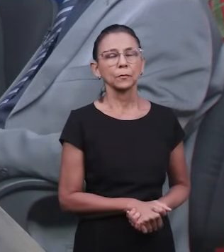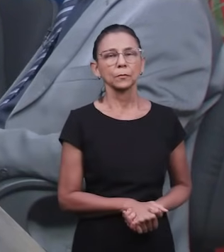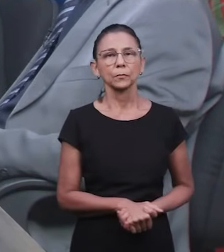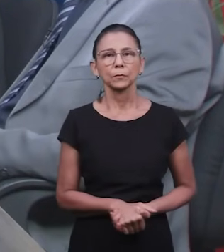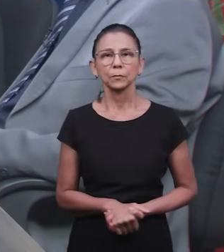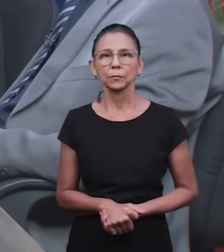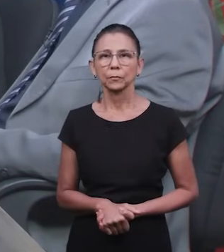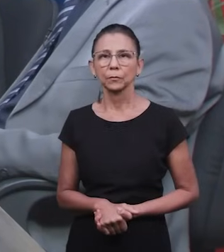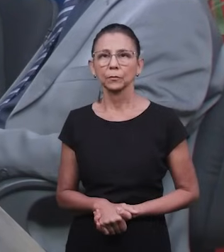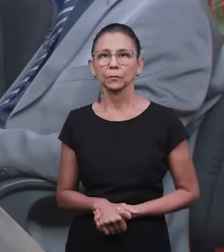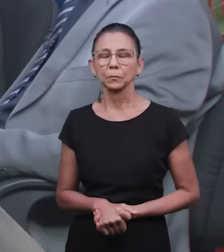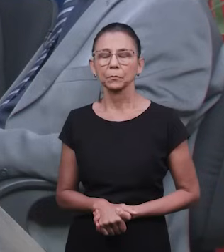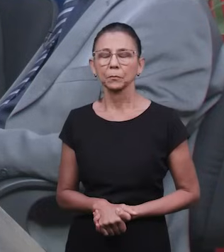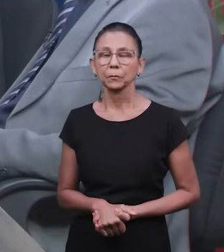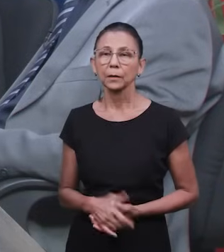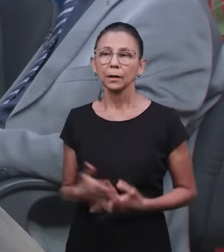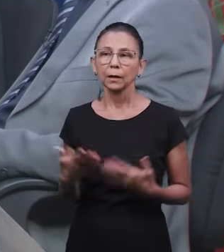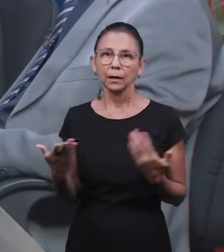tem sido